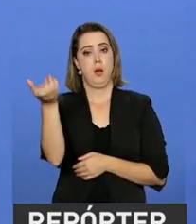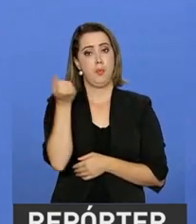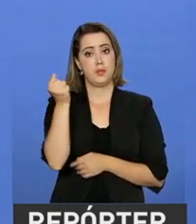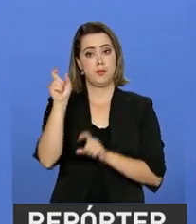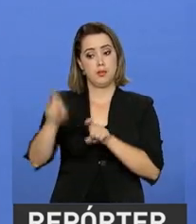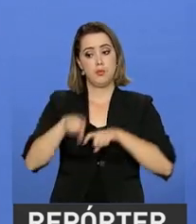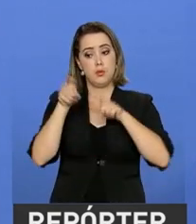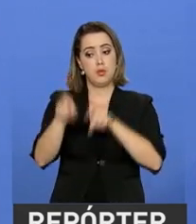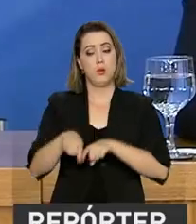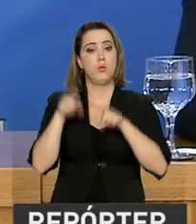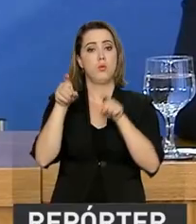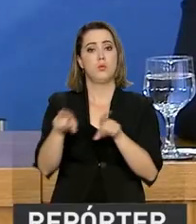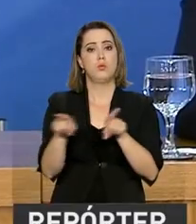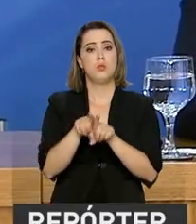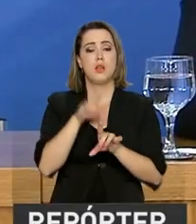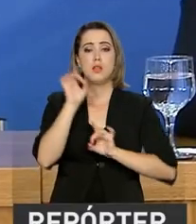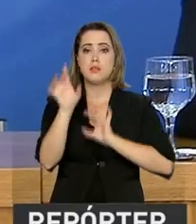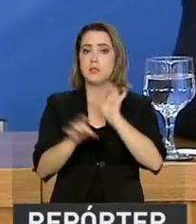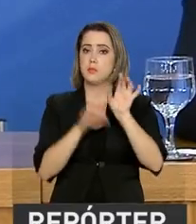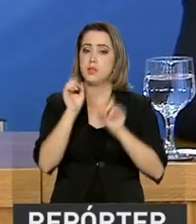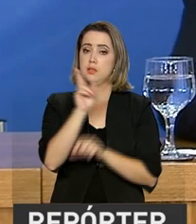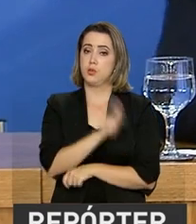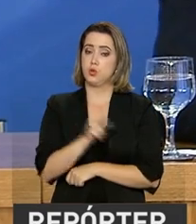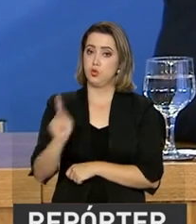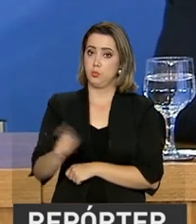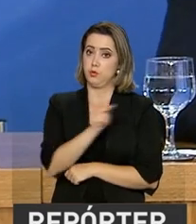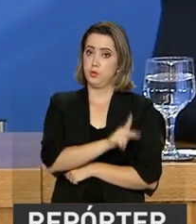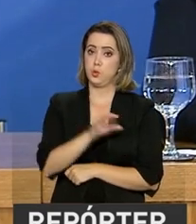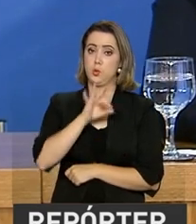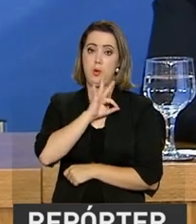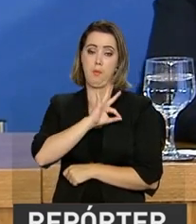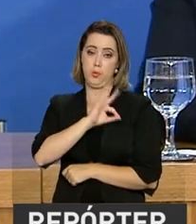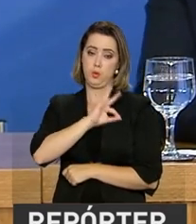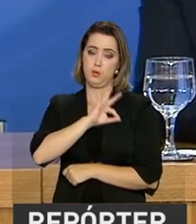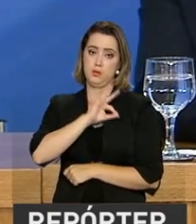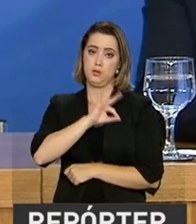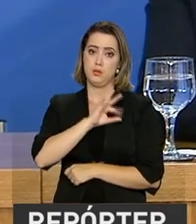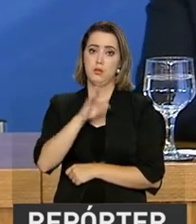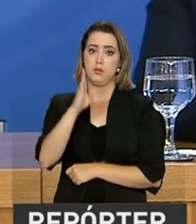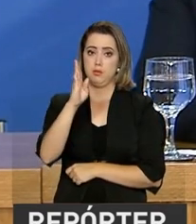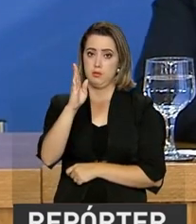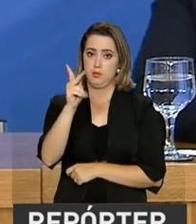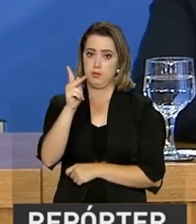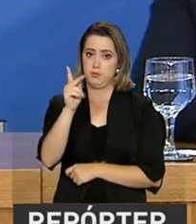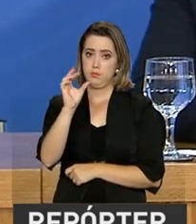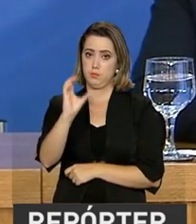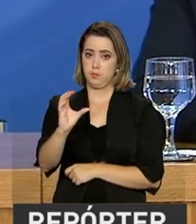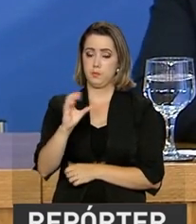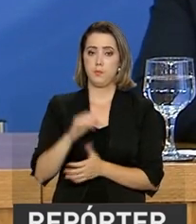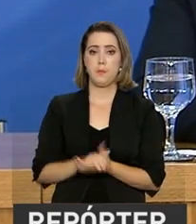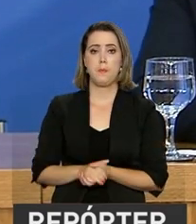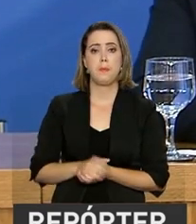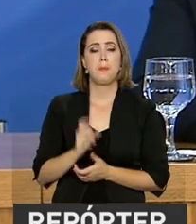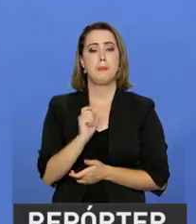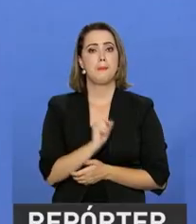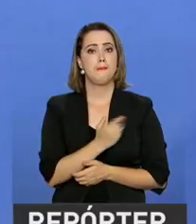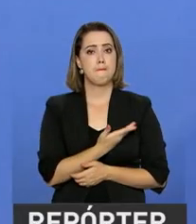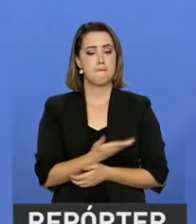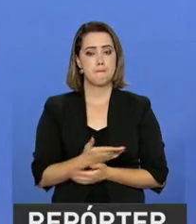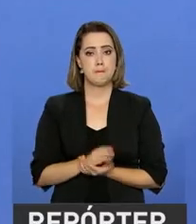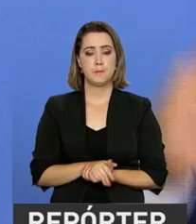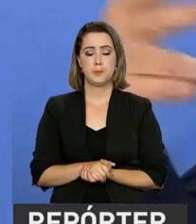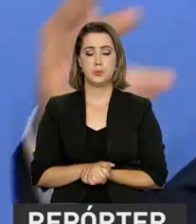Rural aposentadorias especiais de professores e policiais e no benefício de prestação continuada o BPC